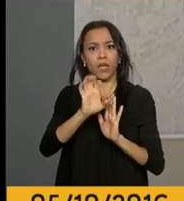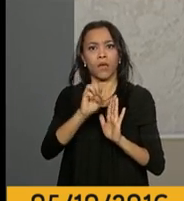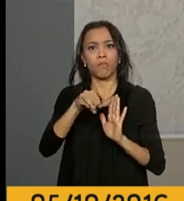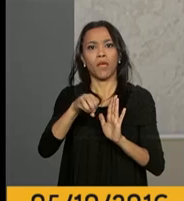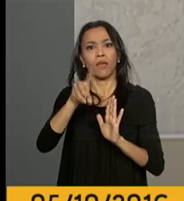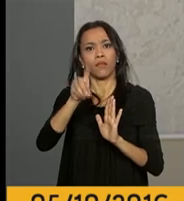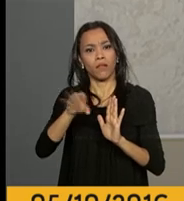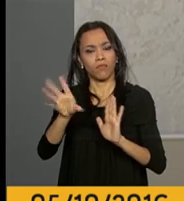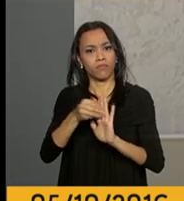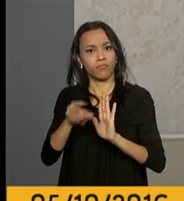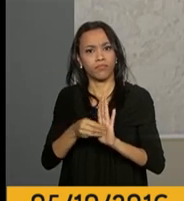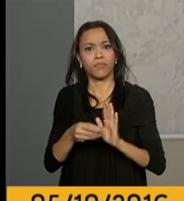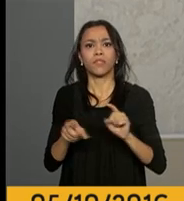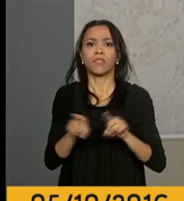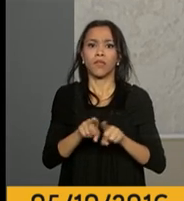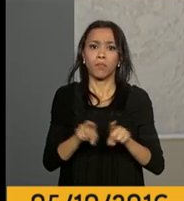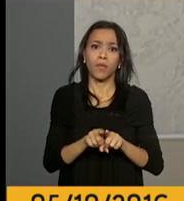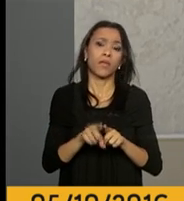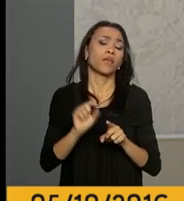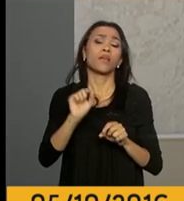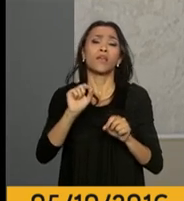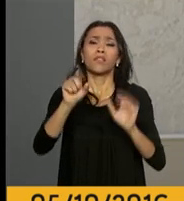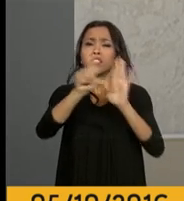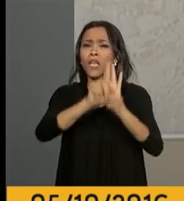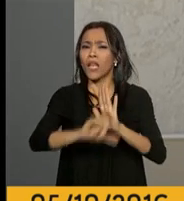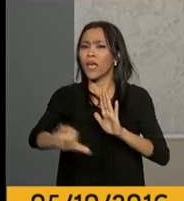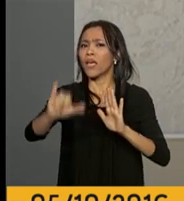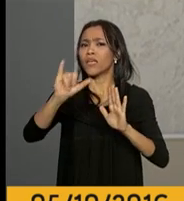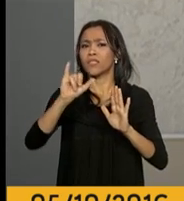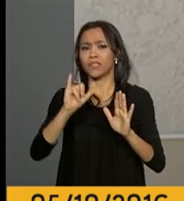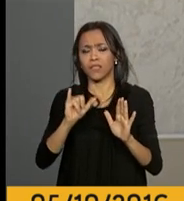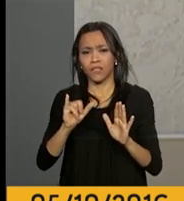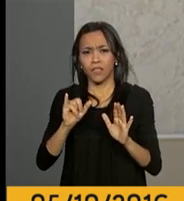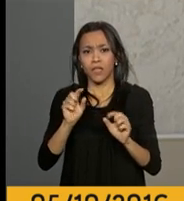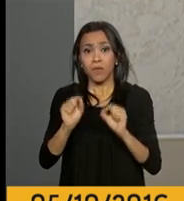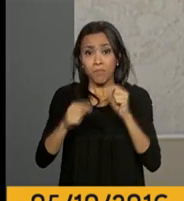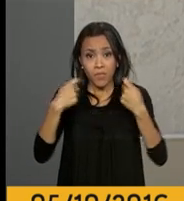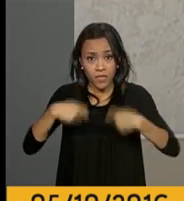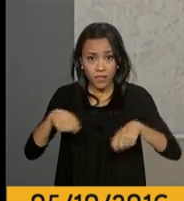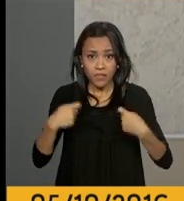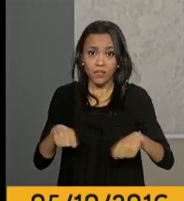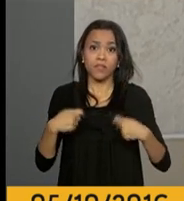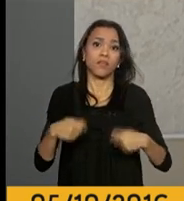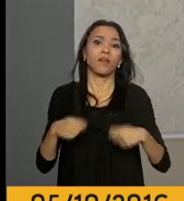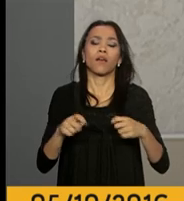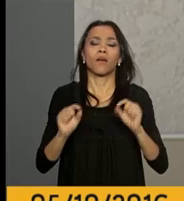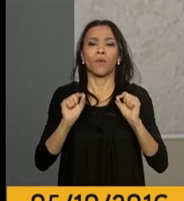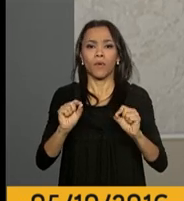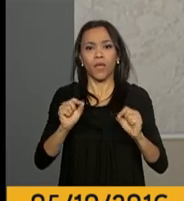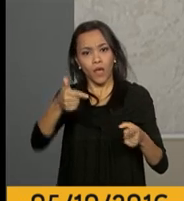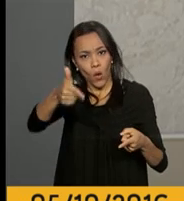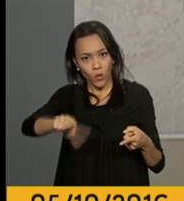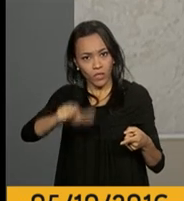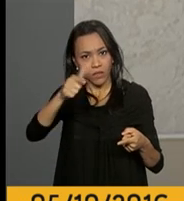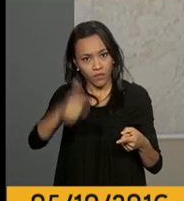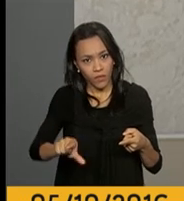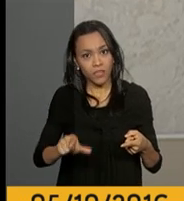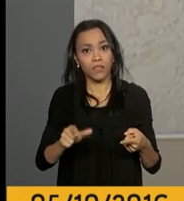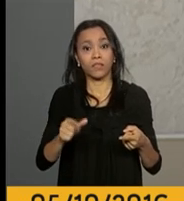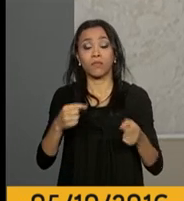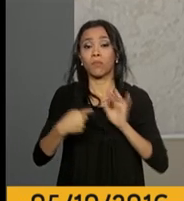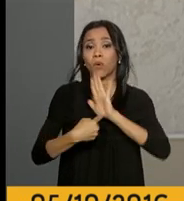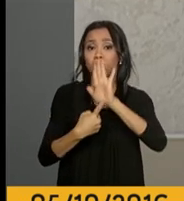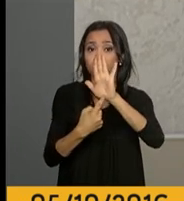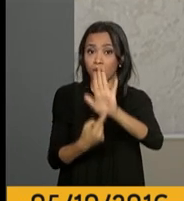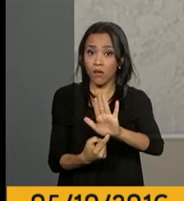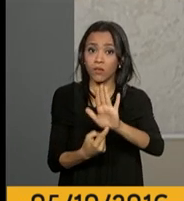leis complementar e leis ordinárias que são propostas precisamente porque mais uma vez está se revelando